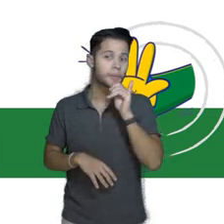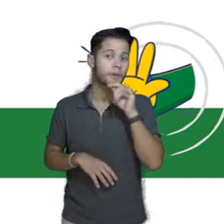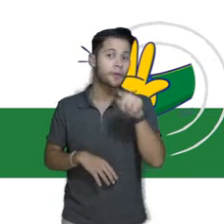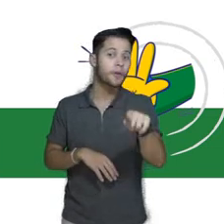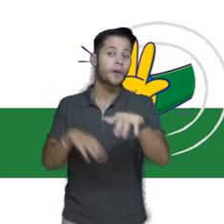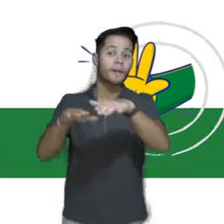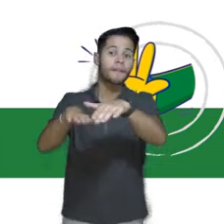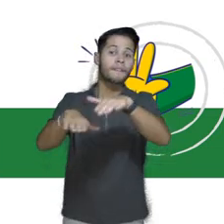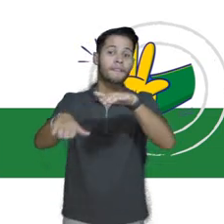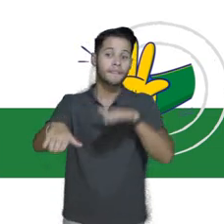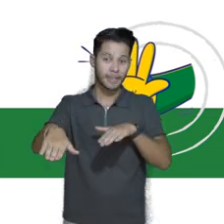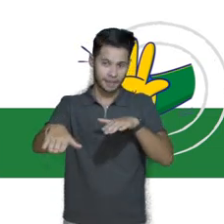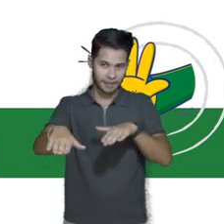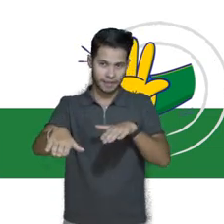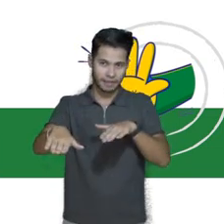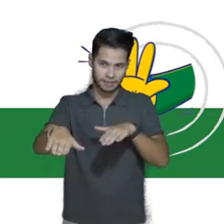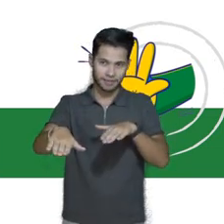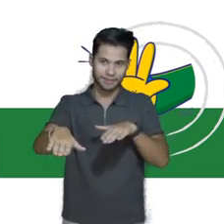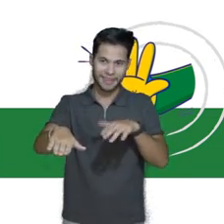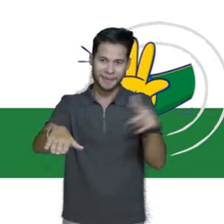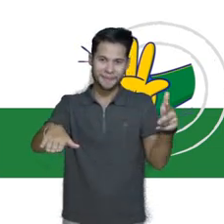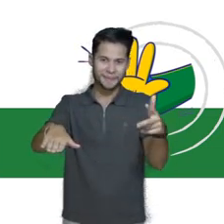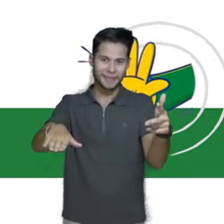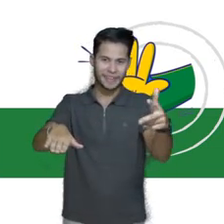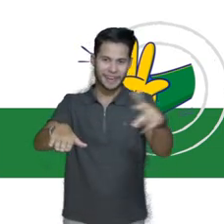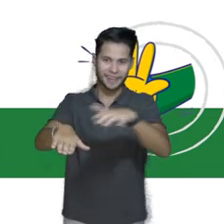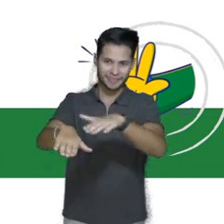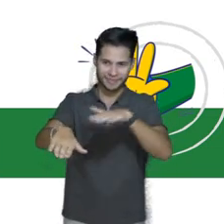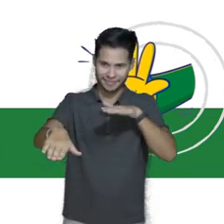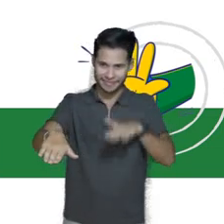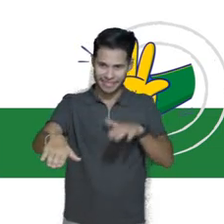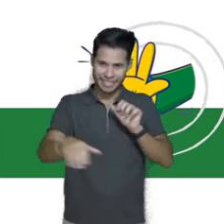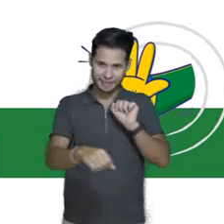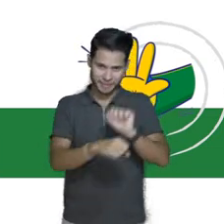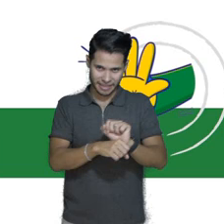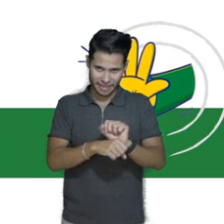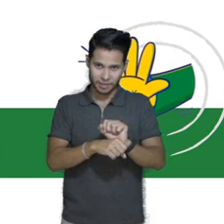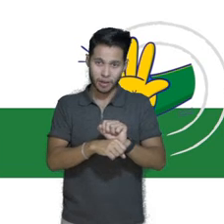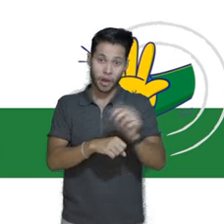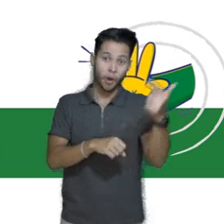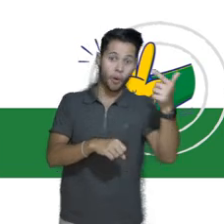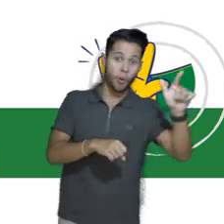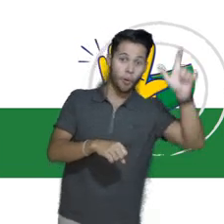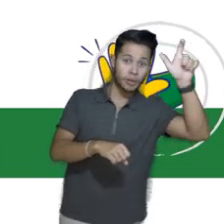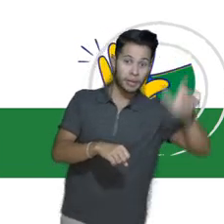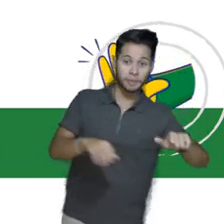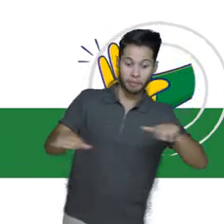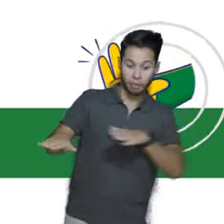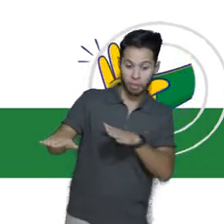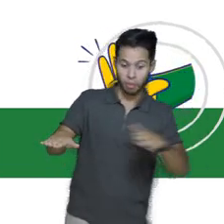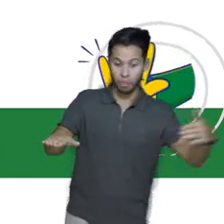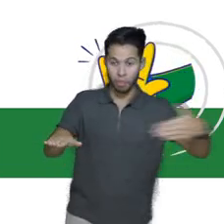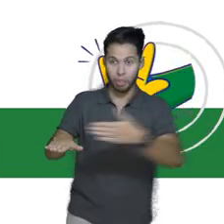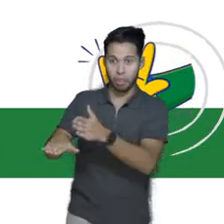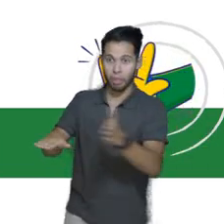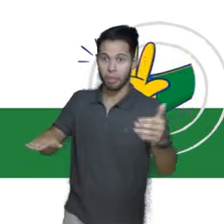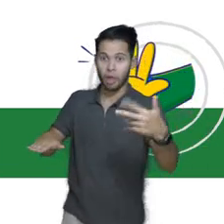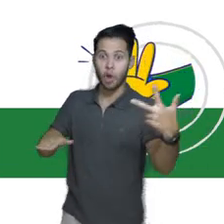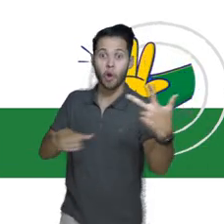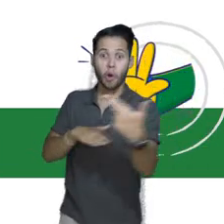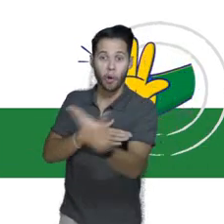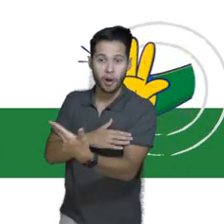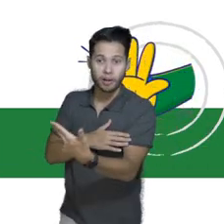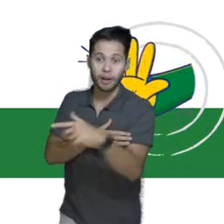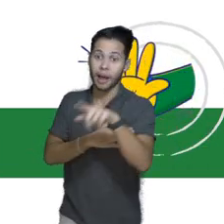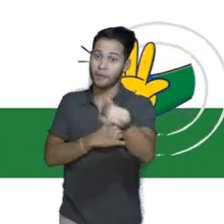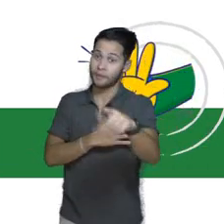espertalhão ficar furando chega uma hora que tu vai dizer filhos de uma mãe para não dizer outro palavrão e acaba estimulando a